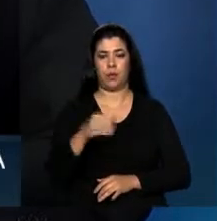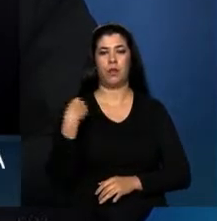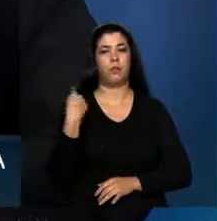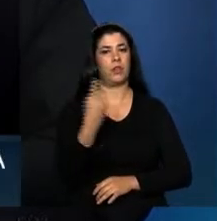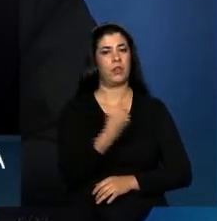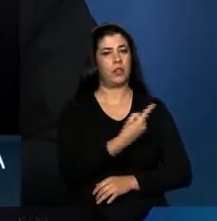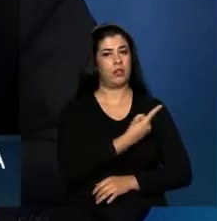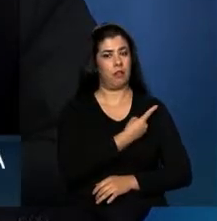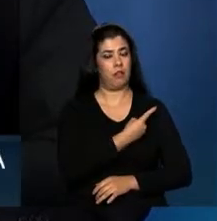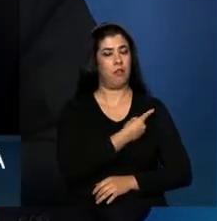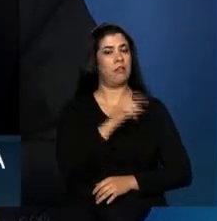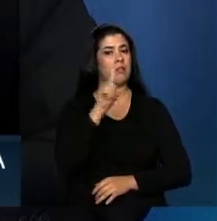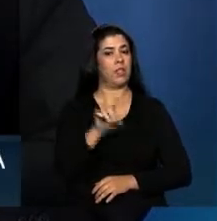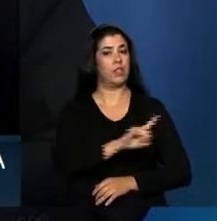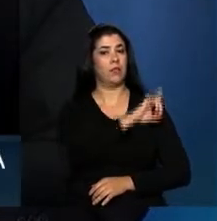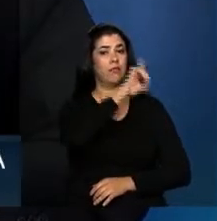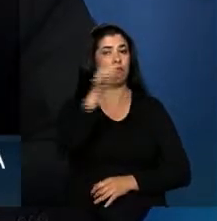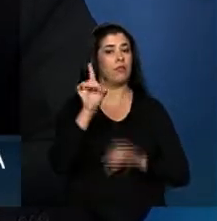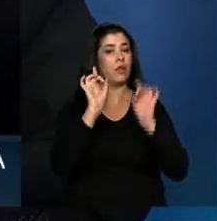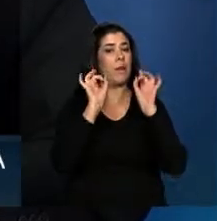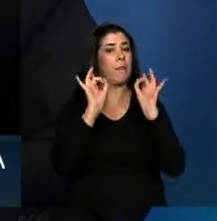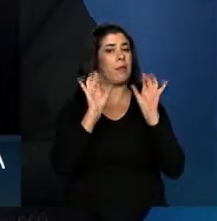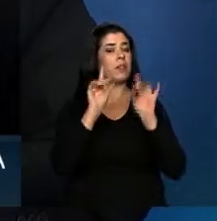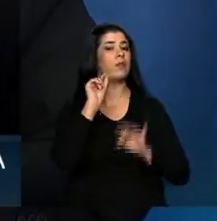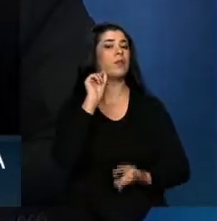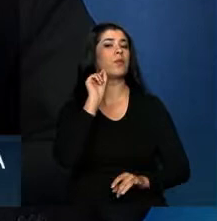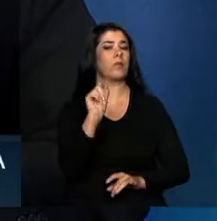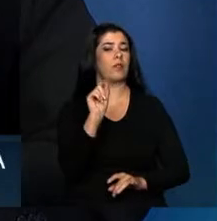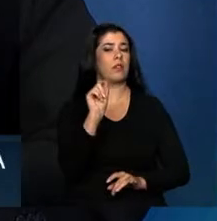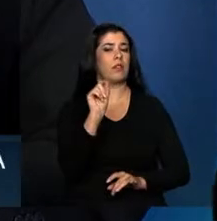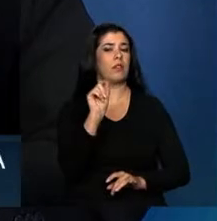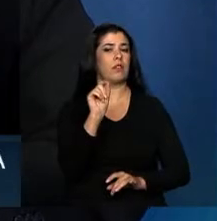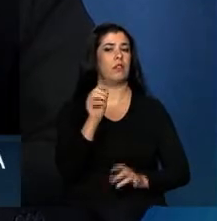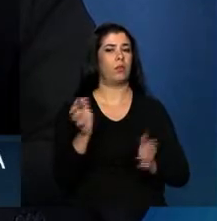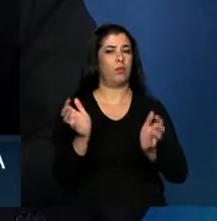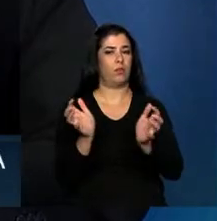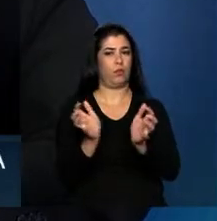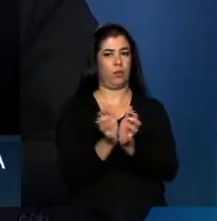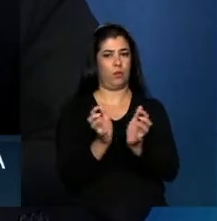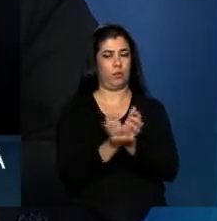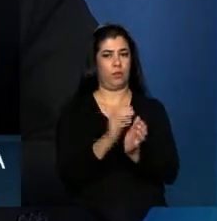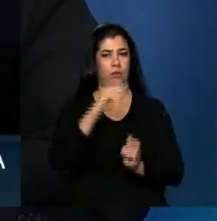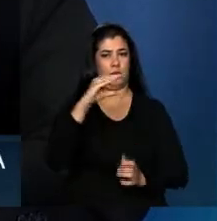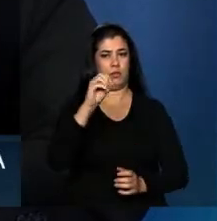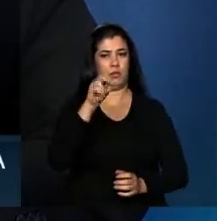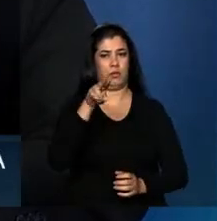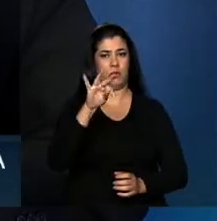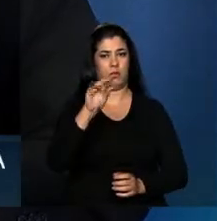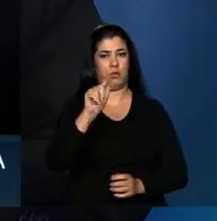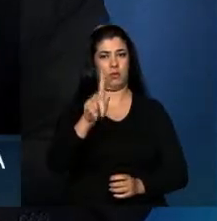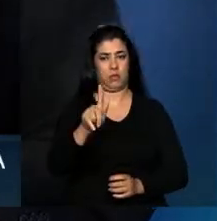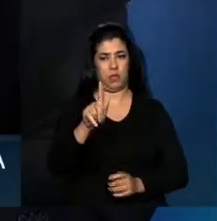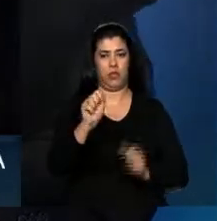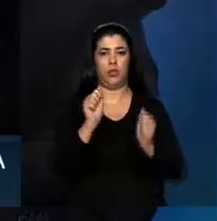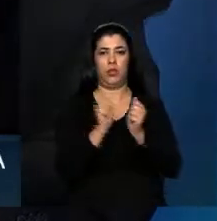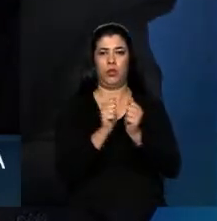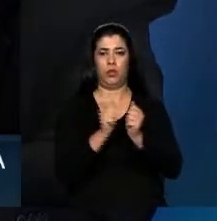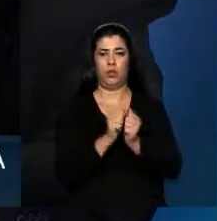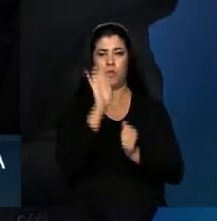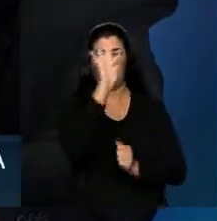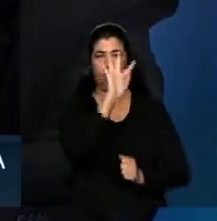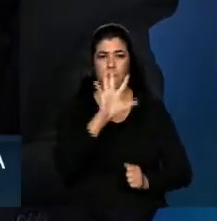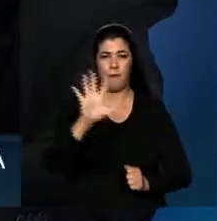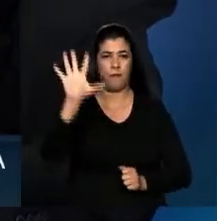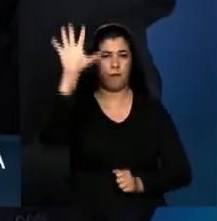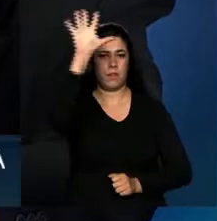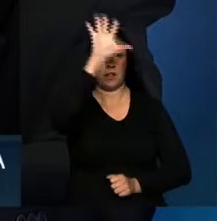é um dia D, porque é o dia que a CONTAG, com as suas federações e seus sindicatos, realiza as